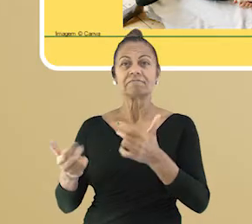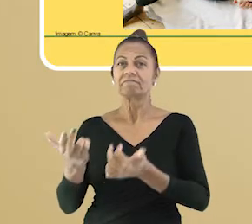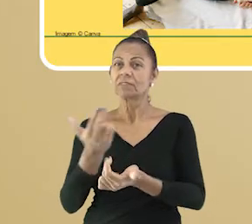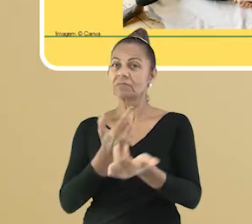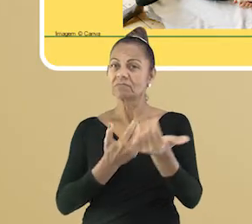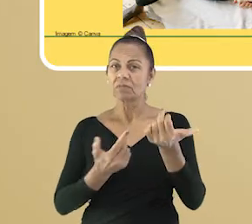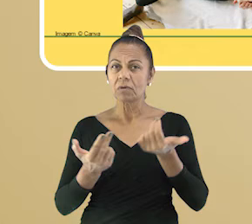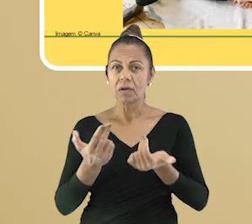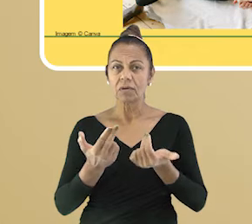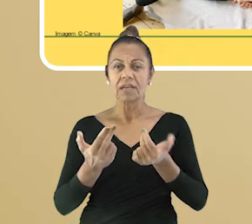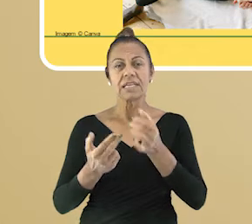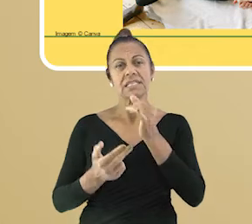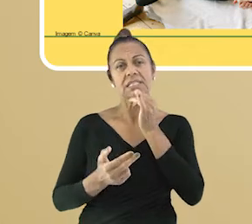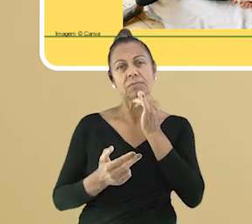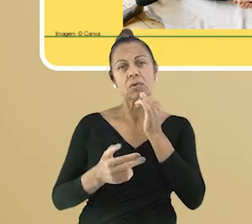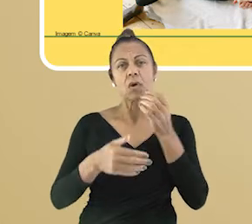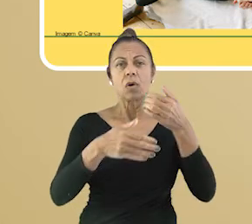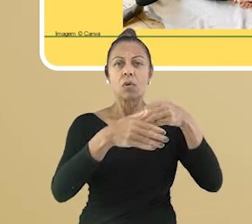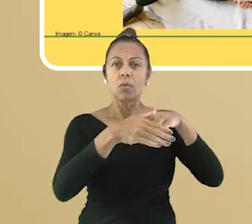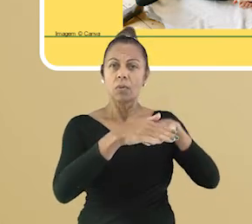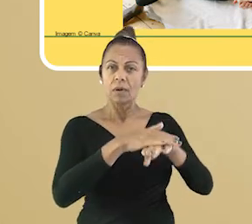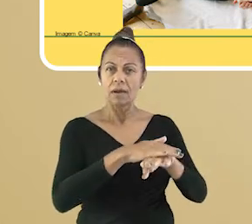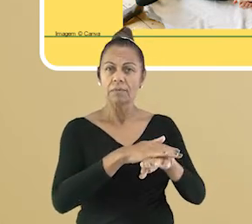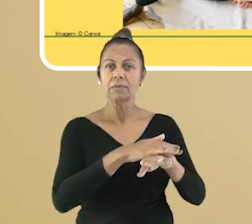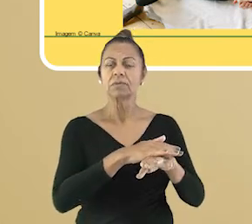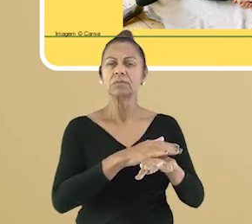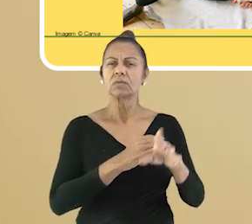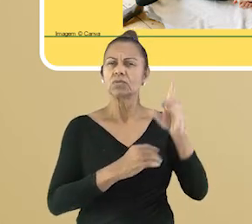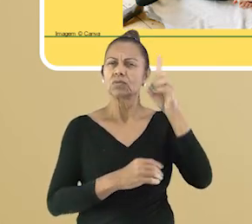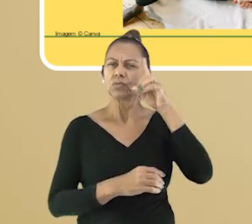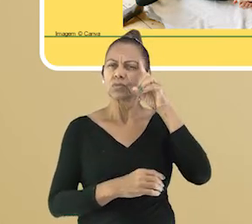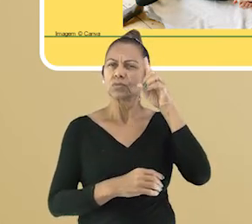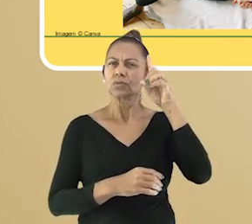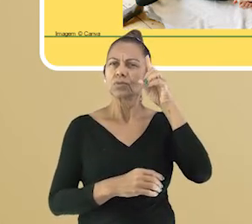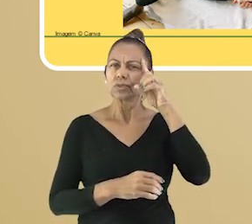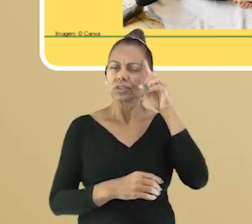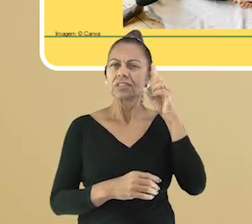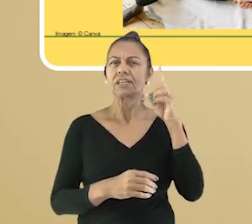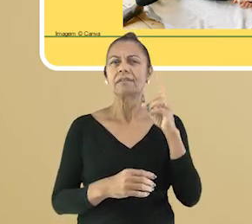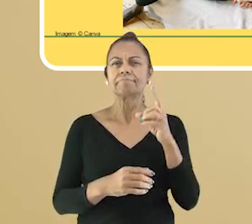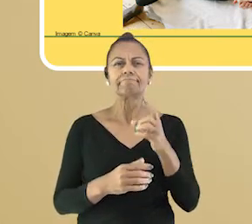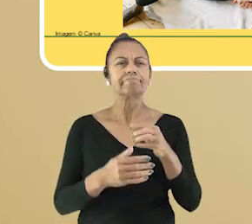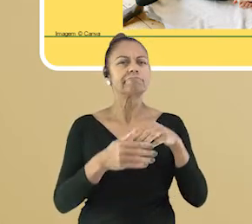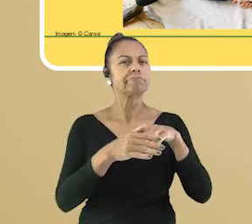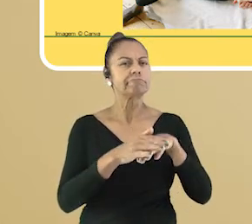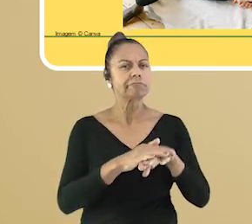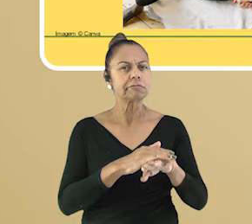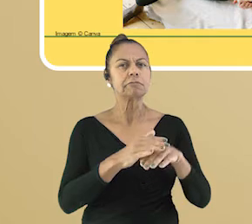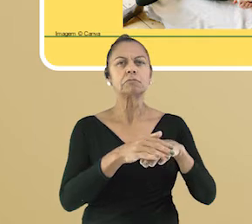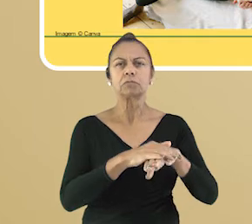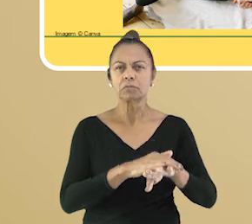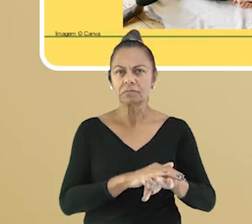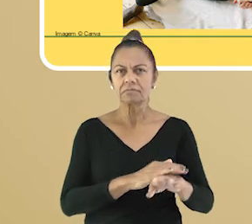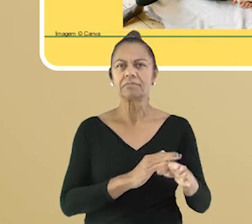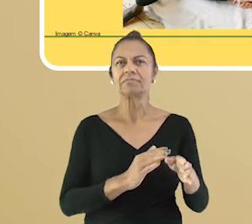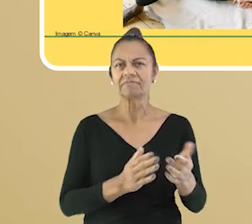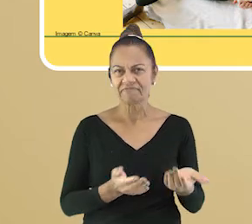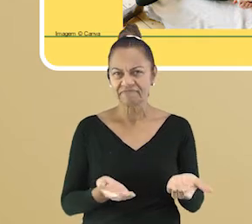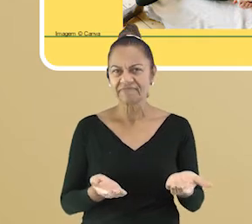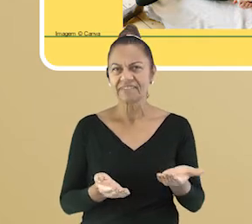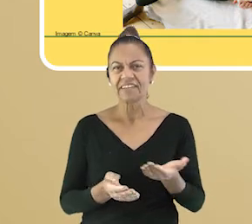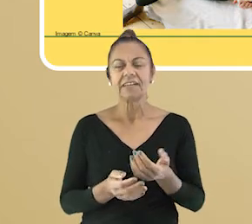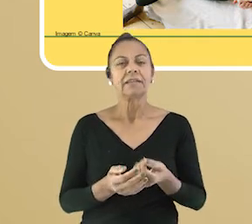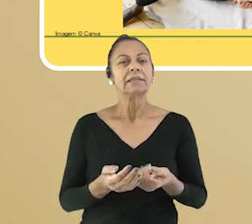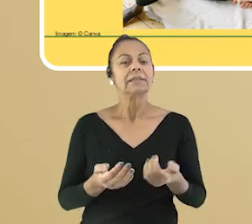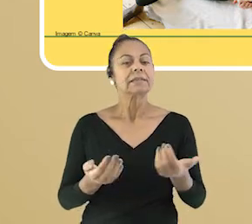Um hábito é uma coisa que a pessoa faz sempre. Por exemplo, toda noite antes de dormir, o meu filho escuta um trecho de uma